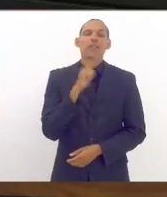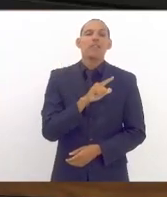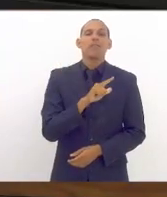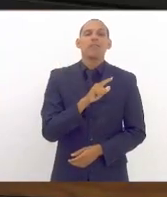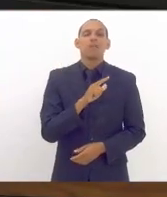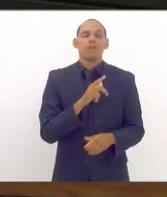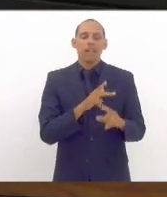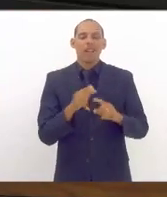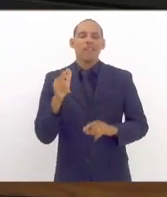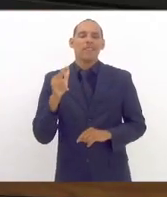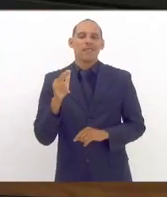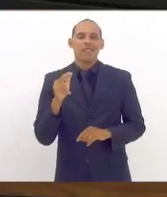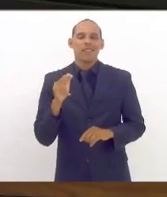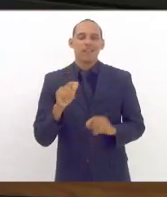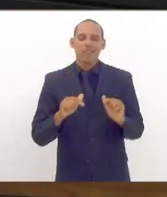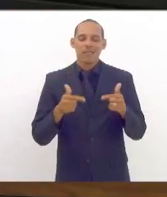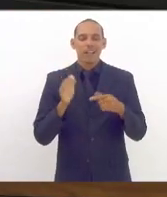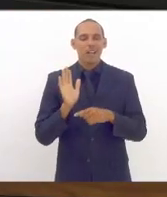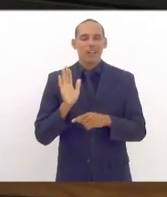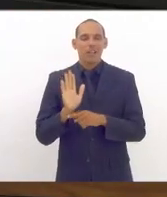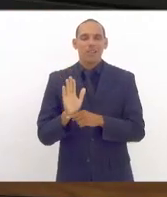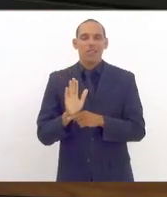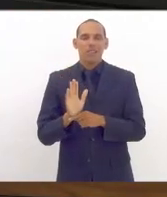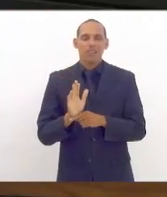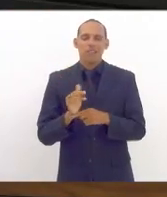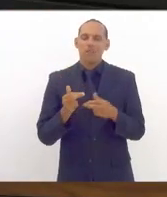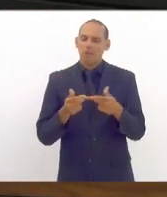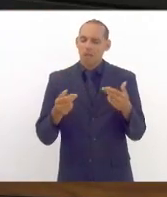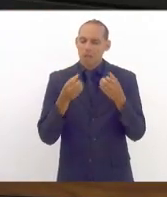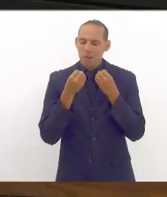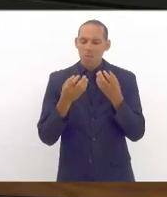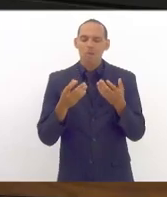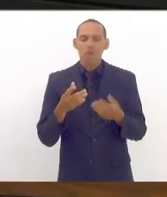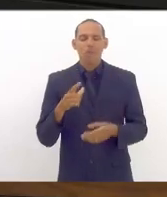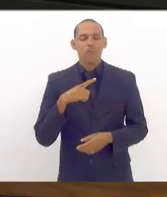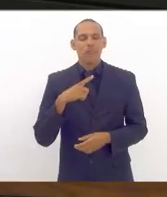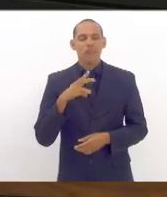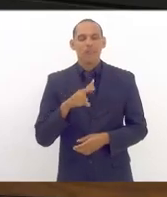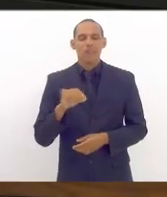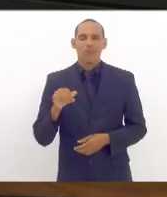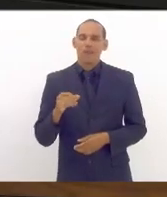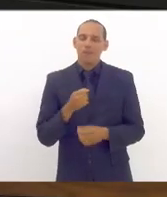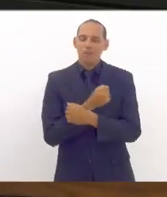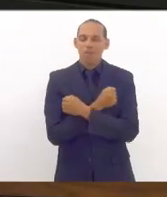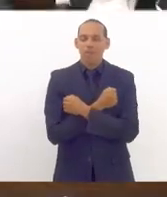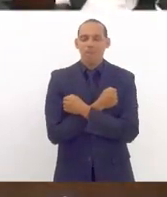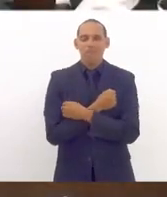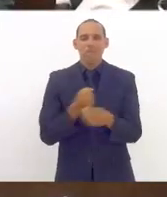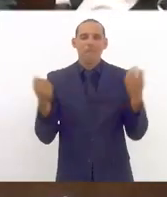iniciativa e eu tenho a certeza que isso trará muitos frutos para todos nós forte abraço